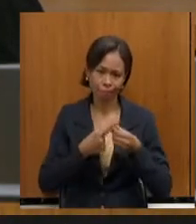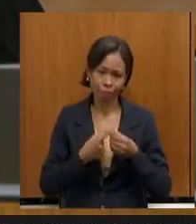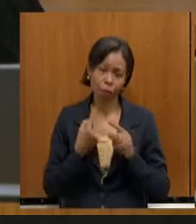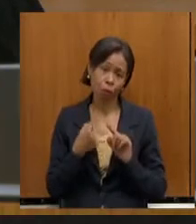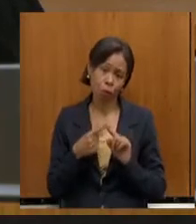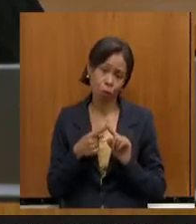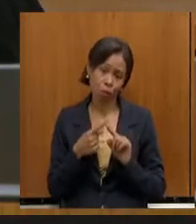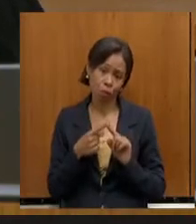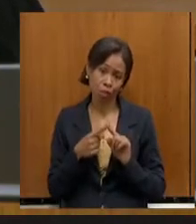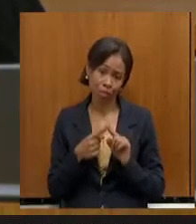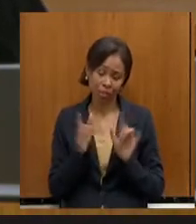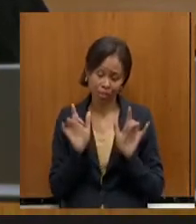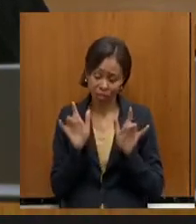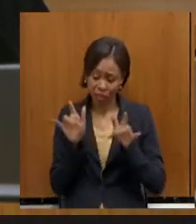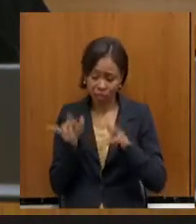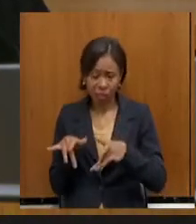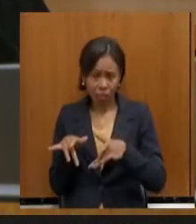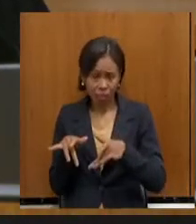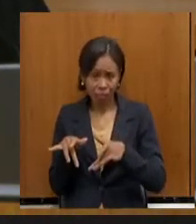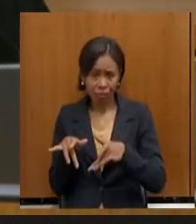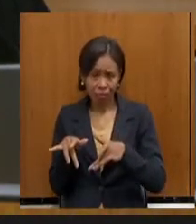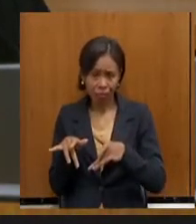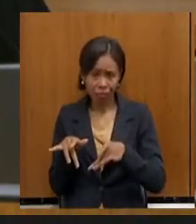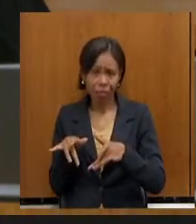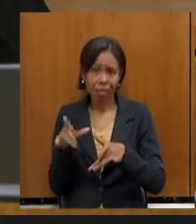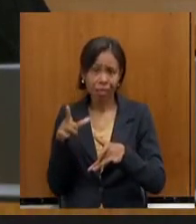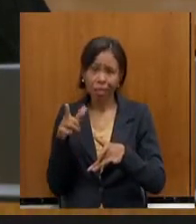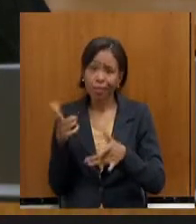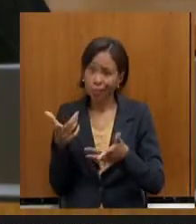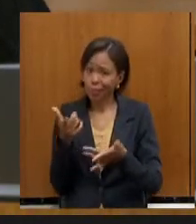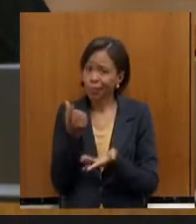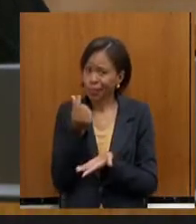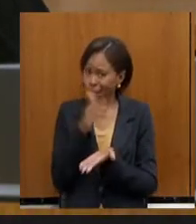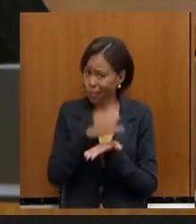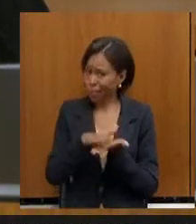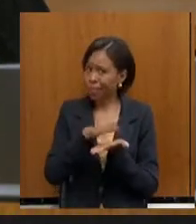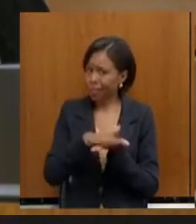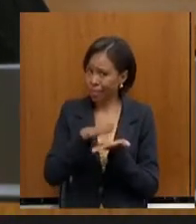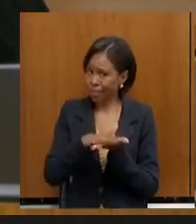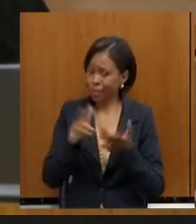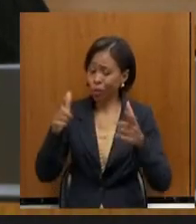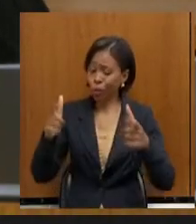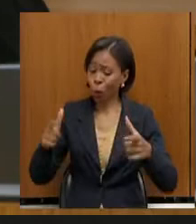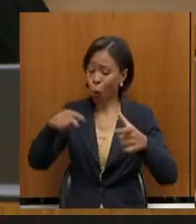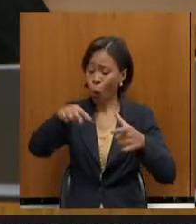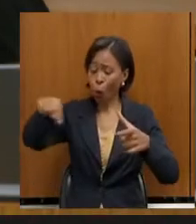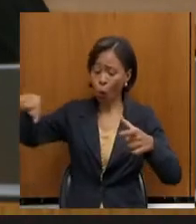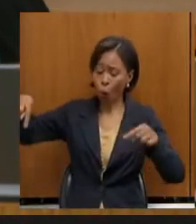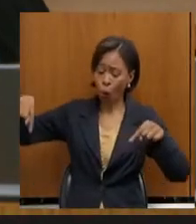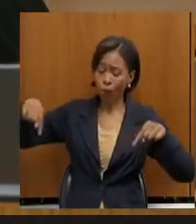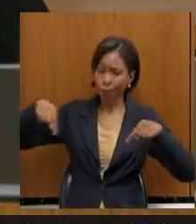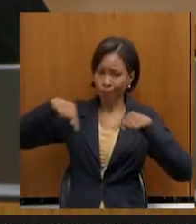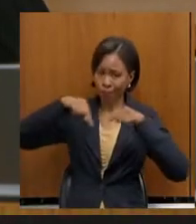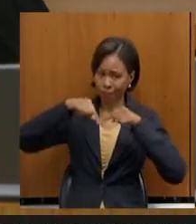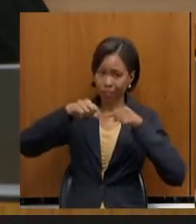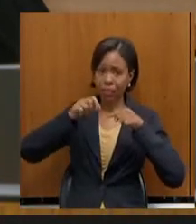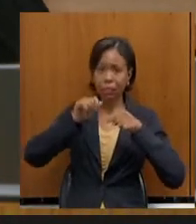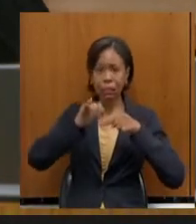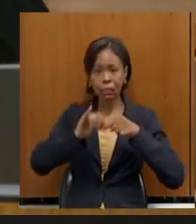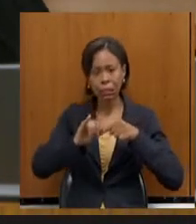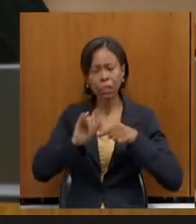de resíduos sólidos tem um custo um custo do aterro sanitário e quando você reduz a quantidade de